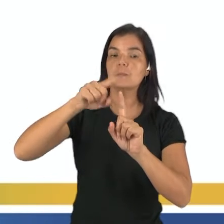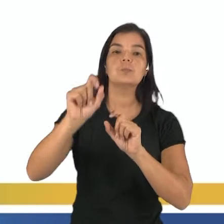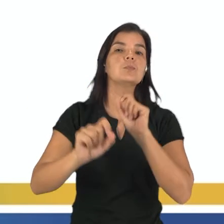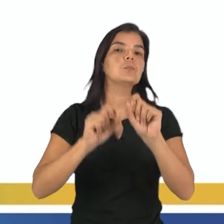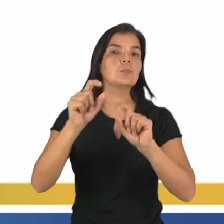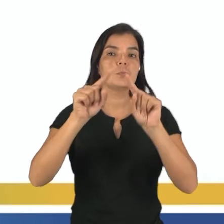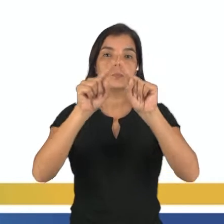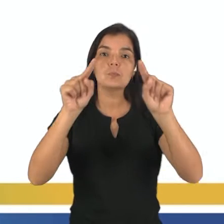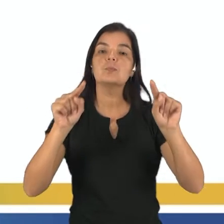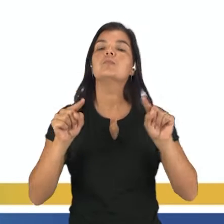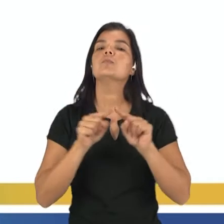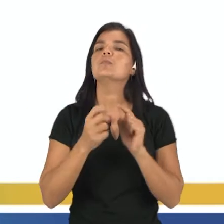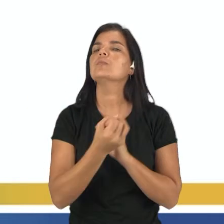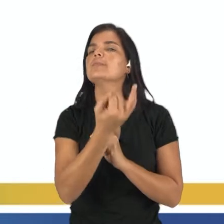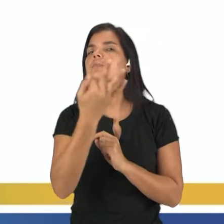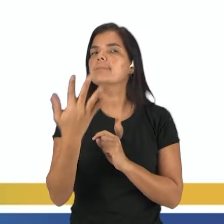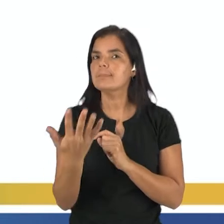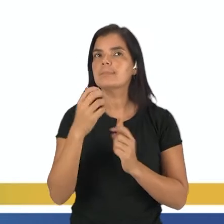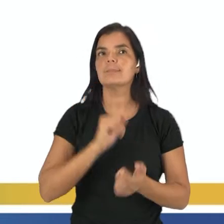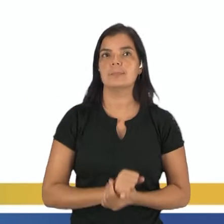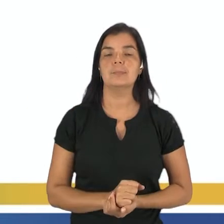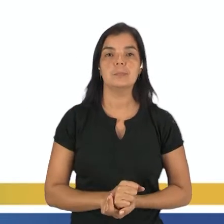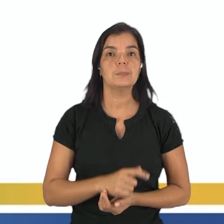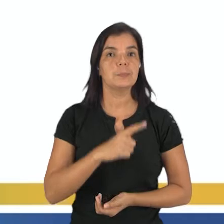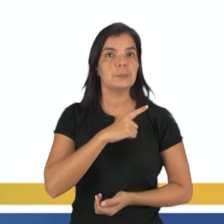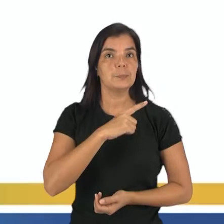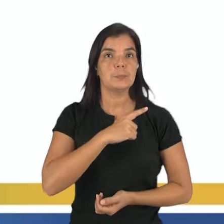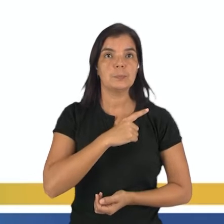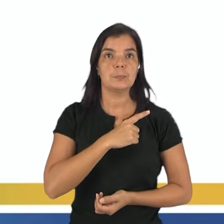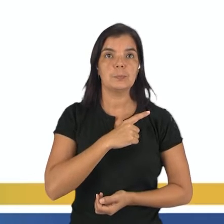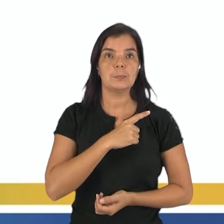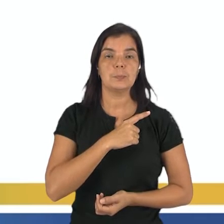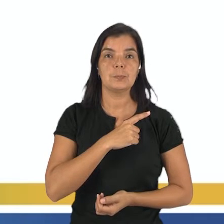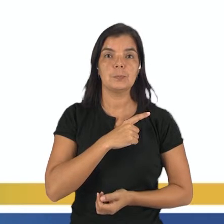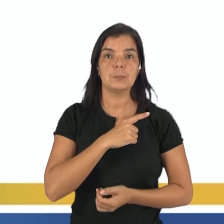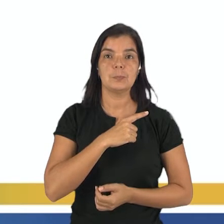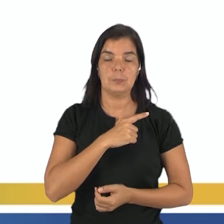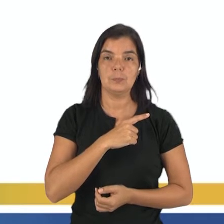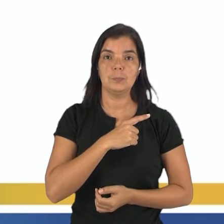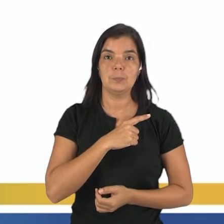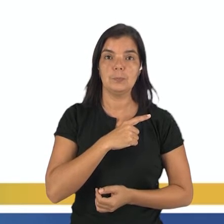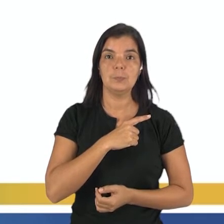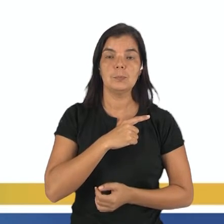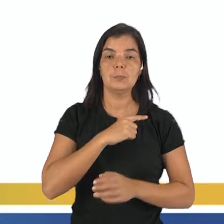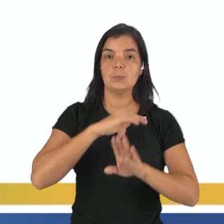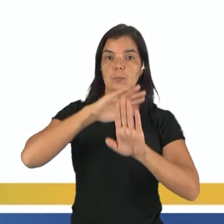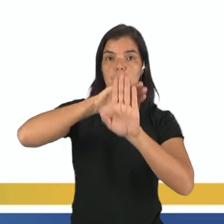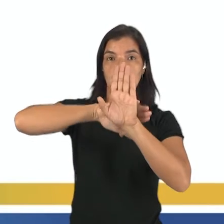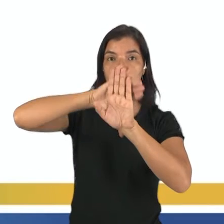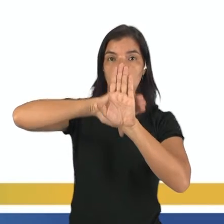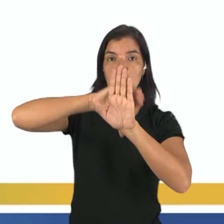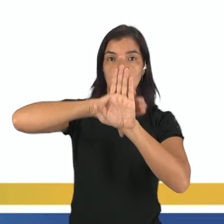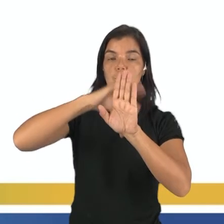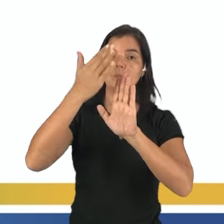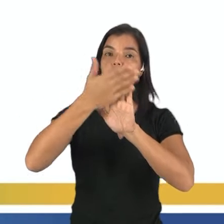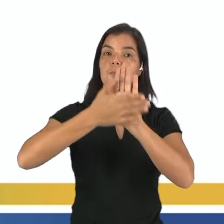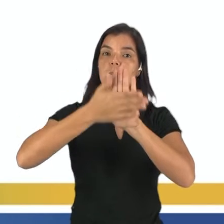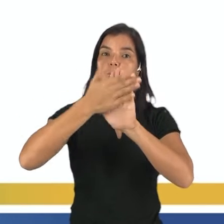Faces quadradas aí nós temos quantas? Então, nós temos a face de trás, a da